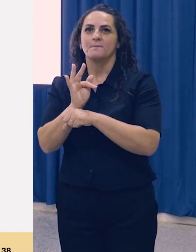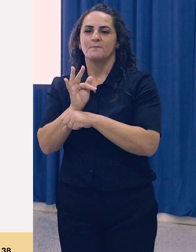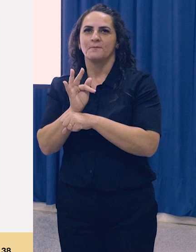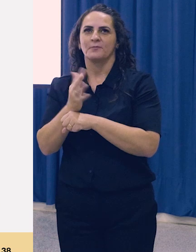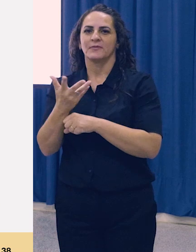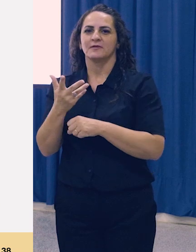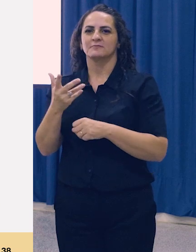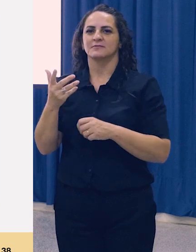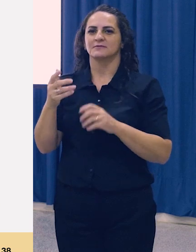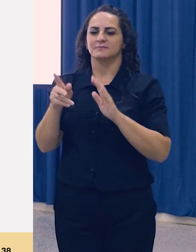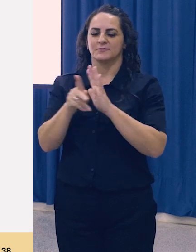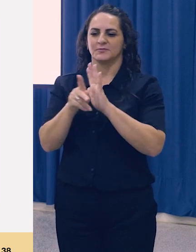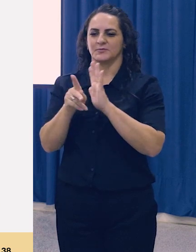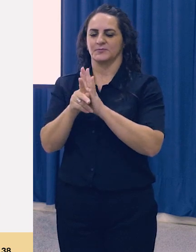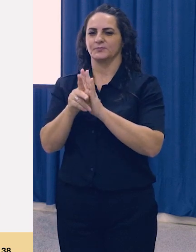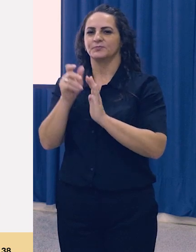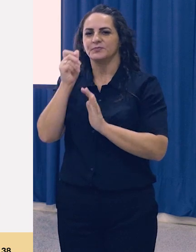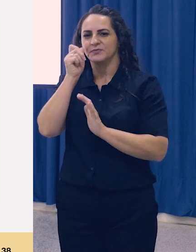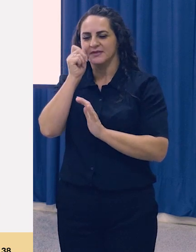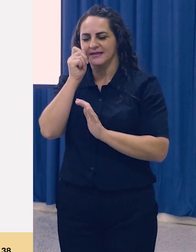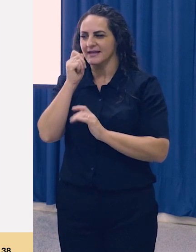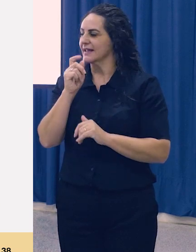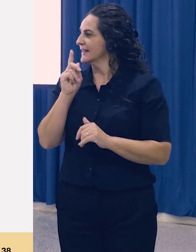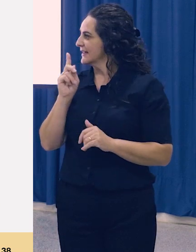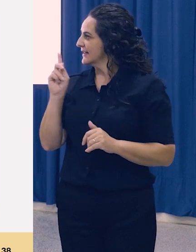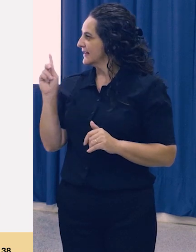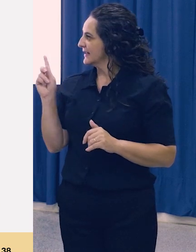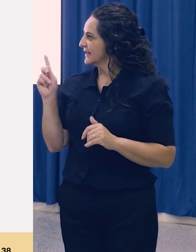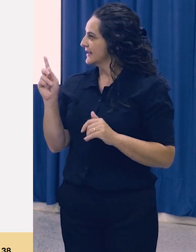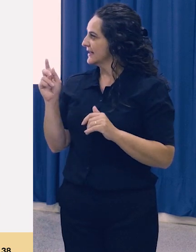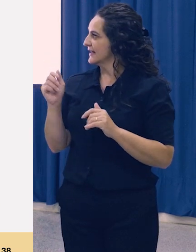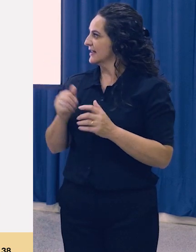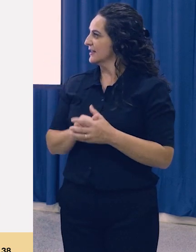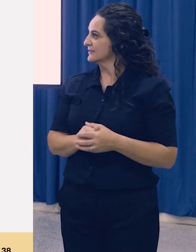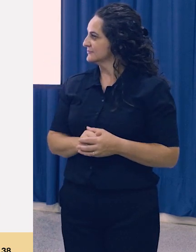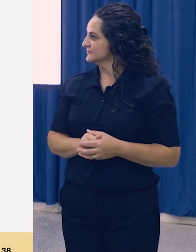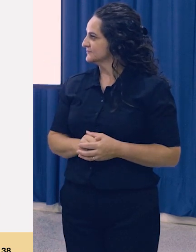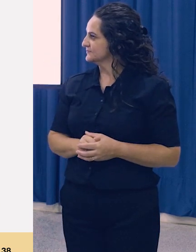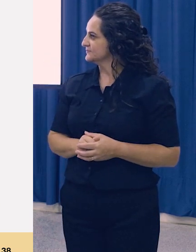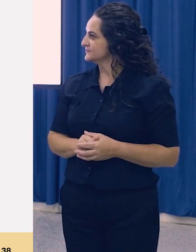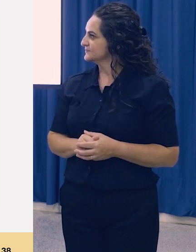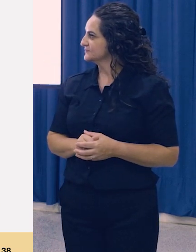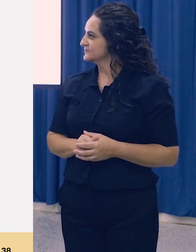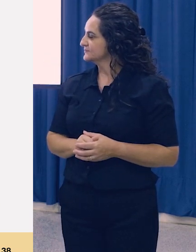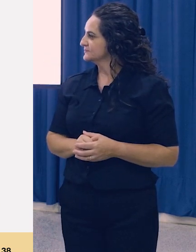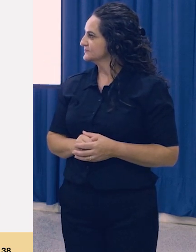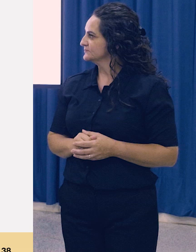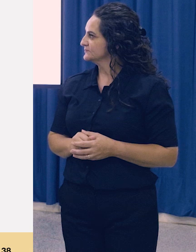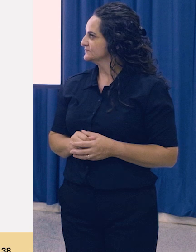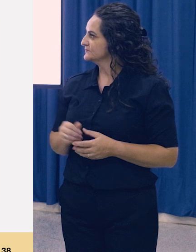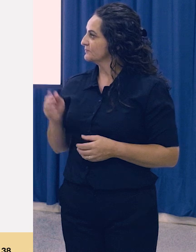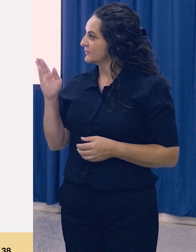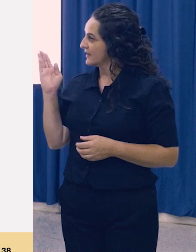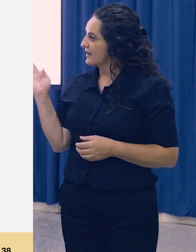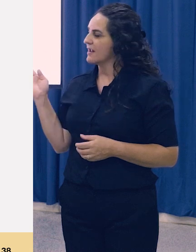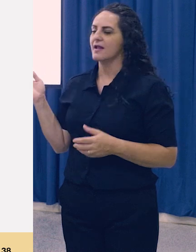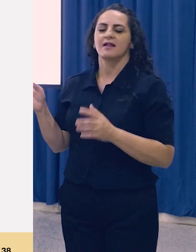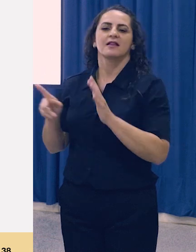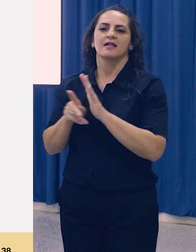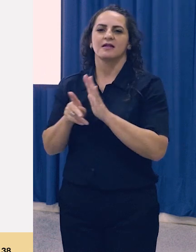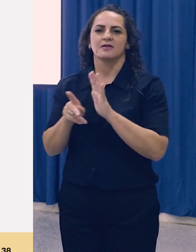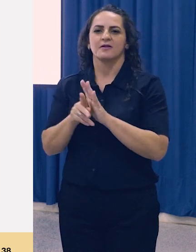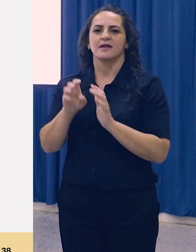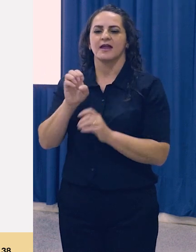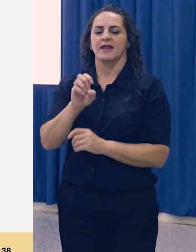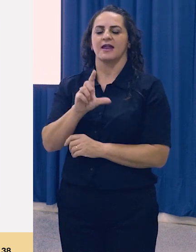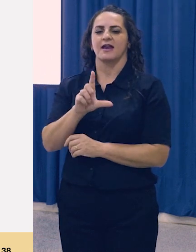da Enola Holmes, que é feito com a Millie Bobby Brown. Ela é a atriz que faz a Eleven